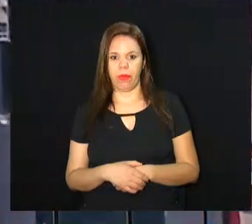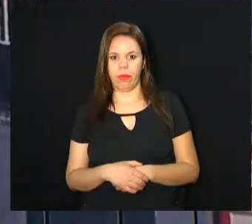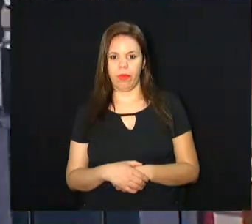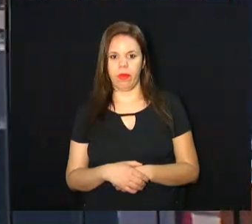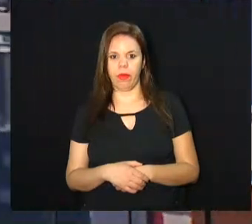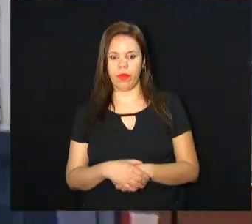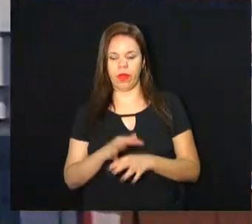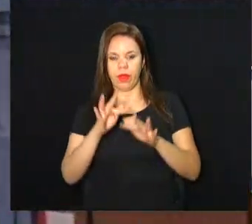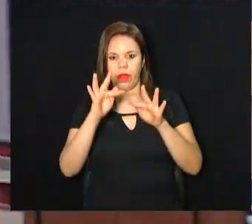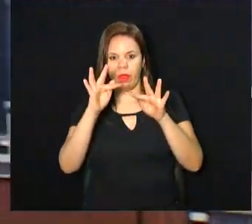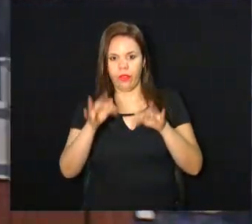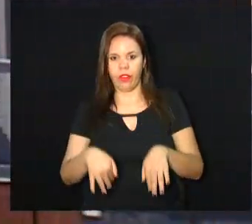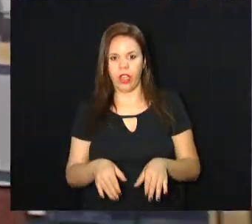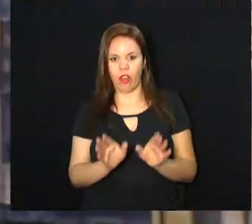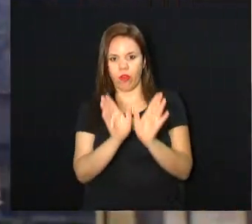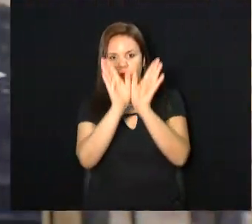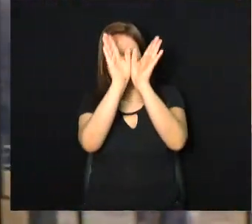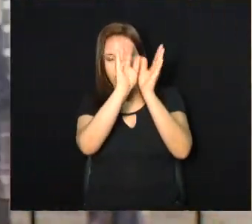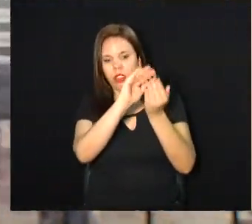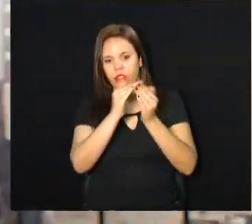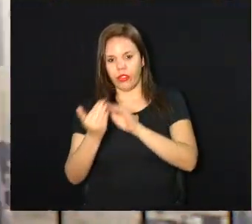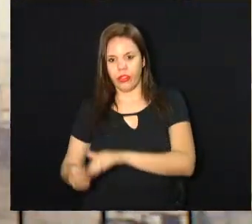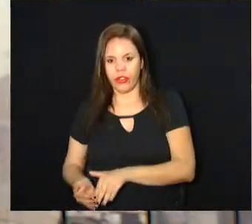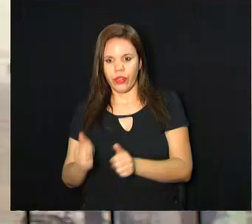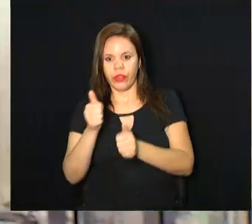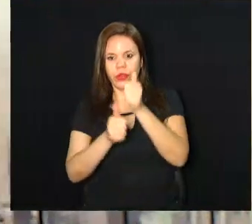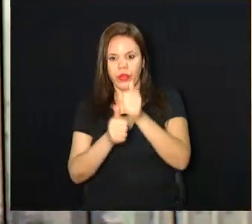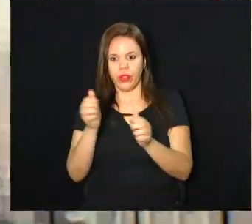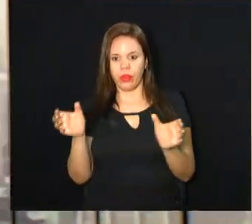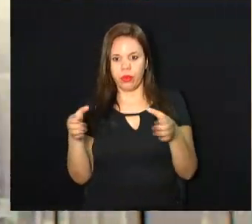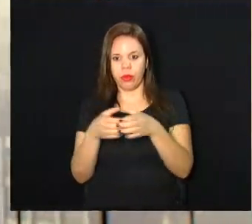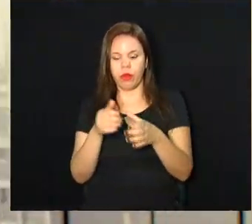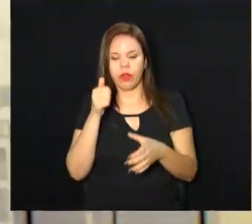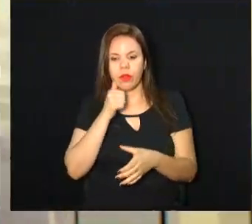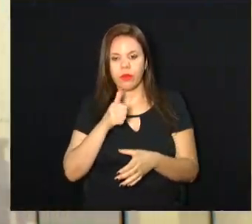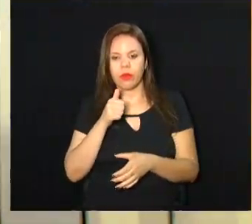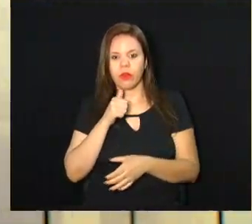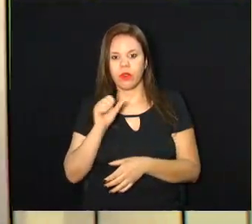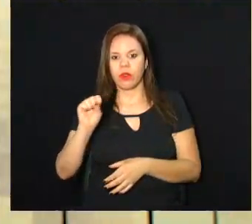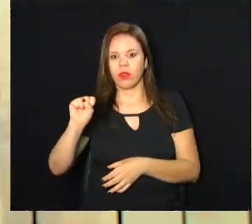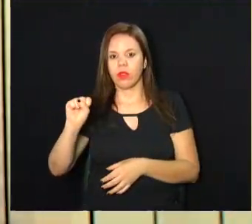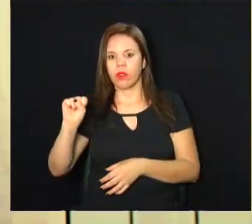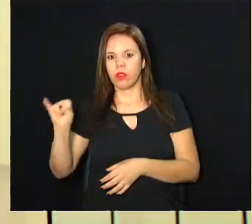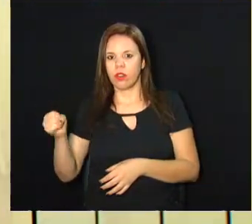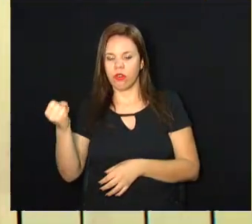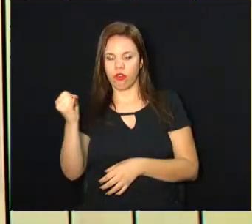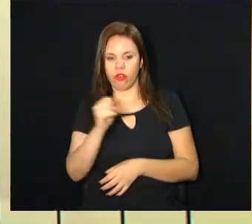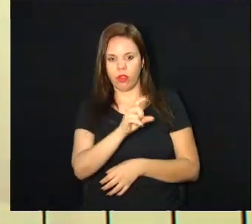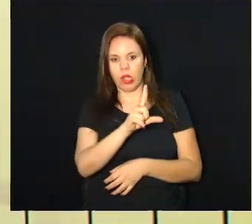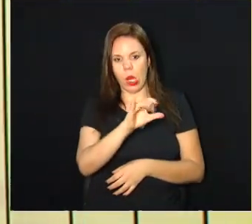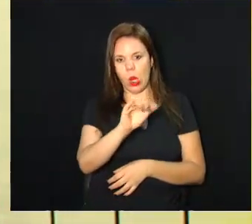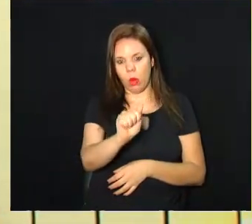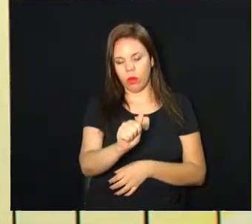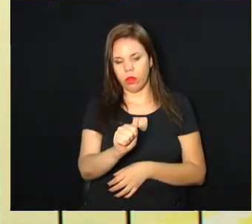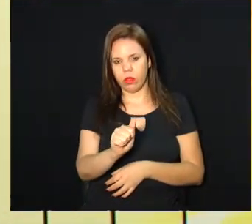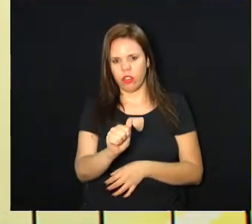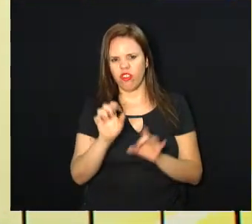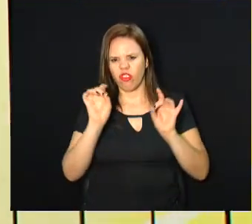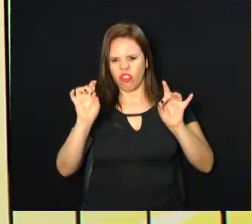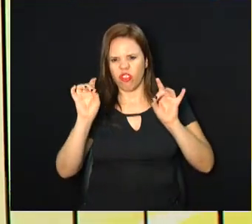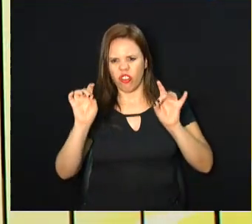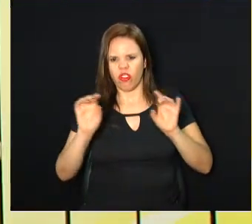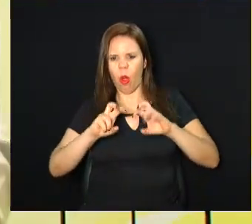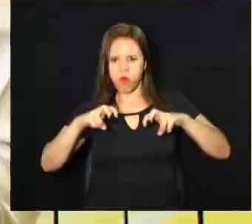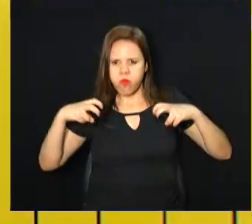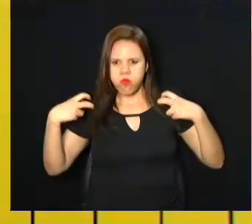Na final da Taça das Favelas, futebol feminino, São José e Santa Lúcia fizeram um grande jogo no estádio Moisés